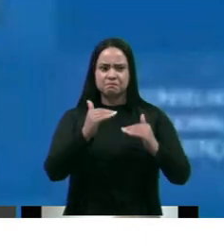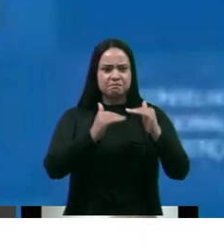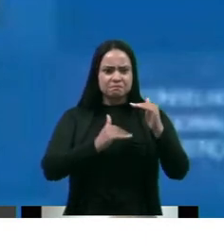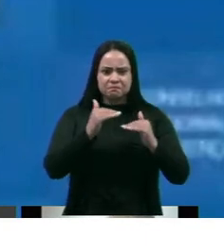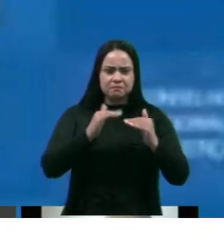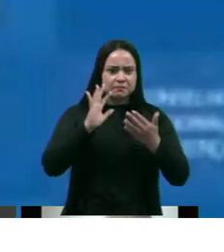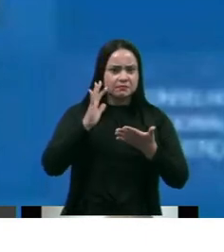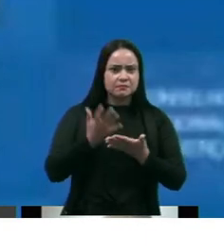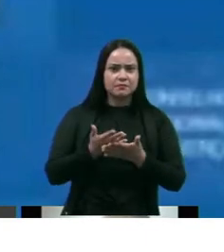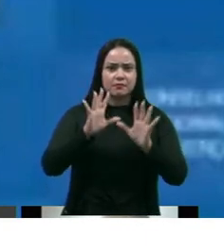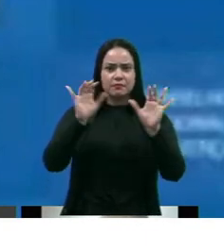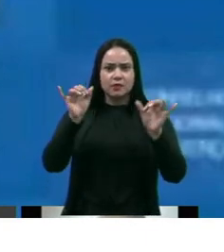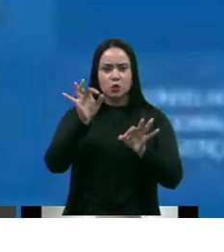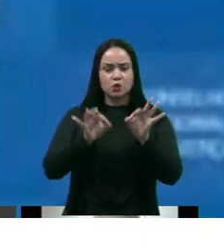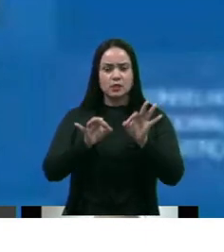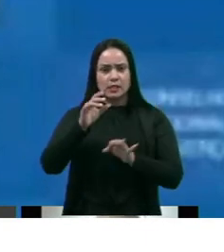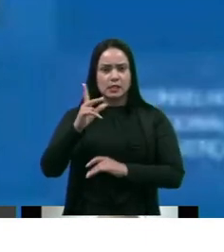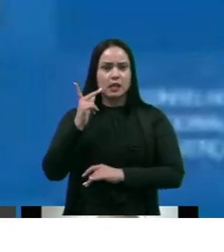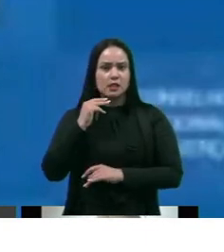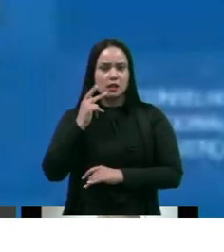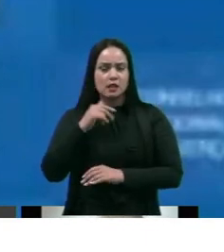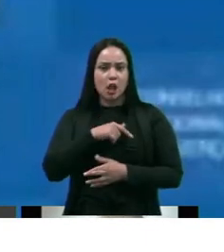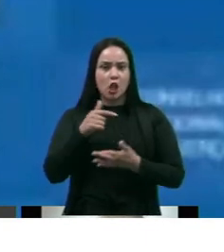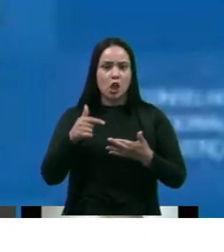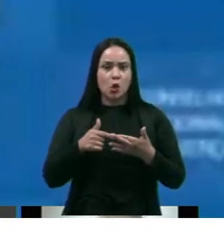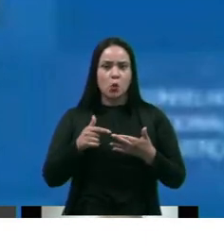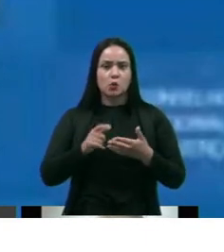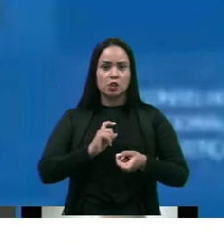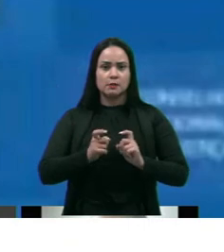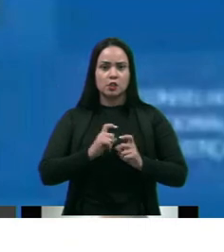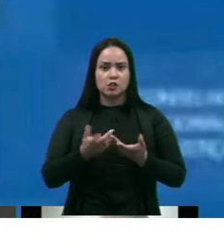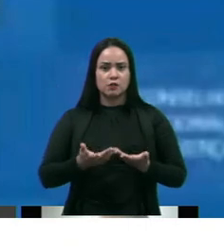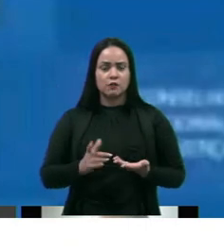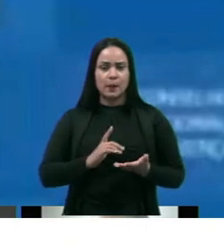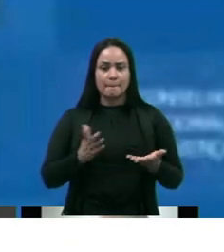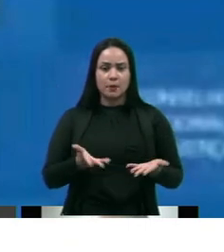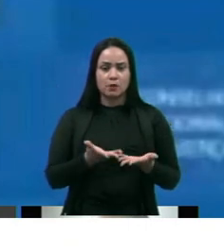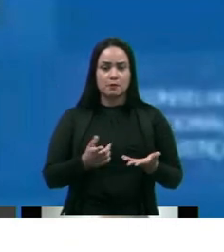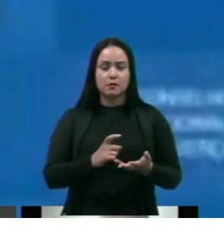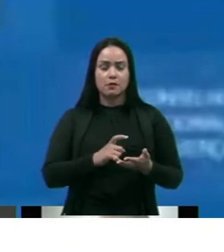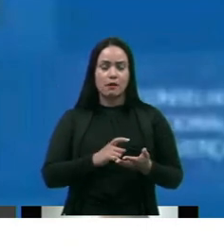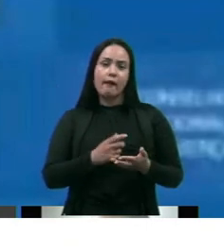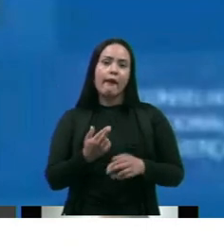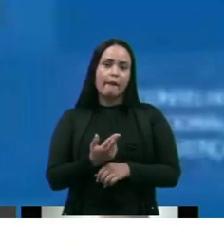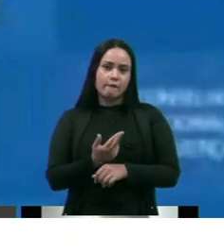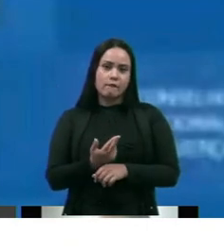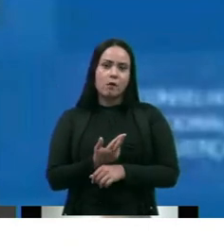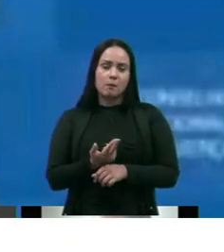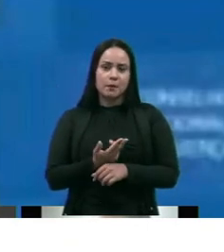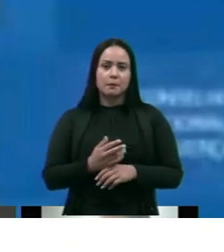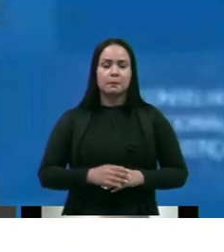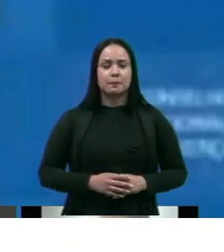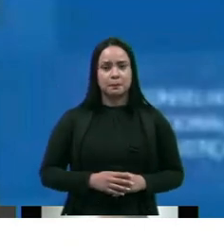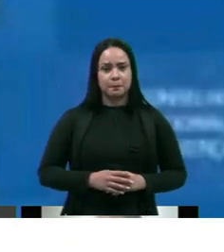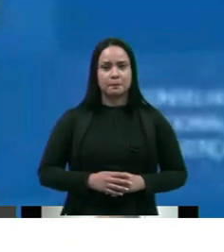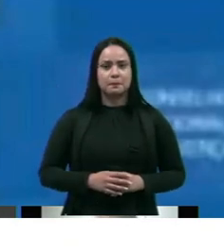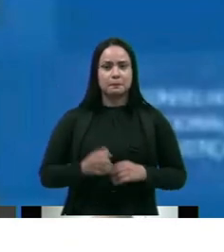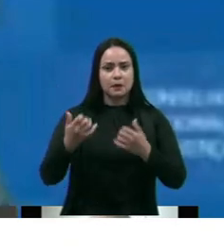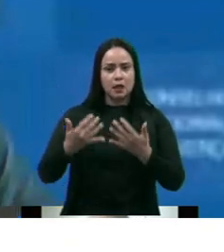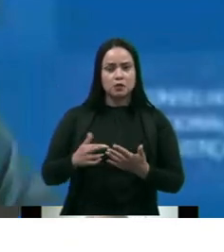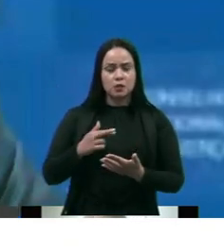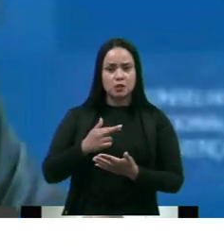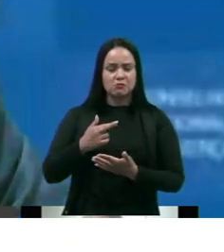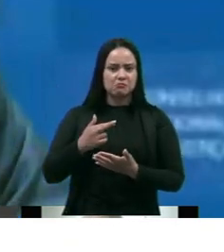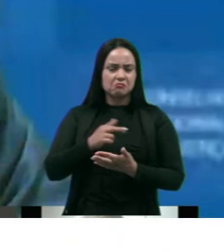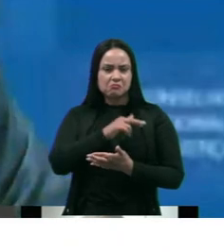Tribunal de Justiça do Estado do Ceará interpôs recurso administrativo, propugnando pela reforma do deciso. Em suas razões